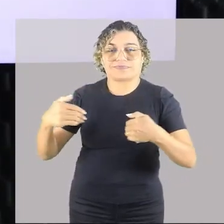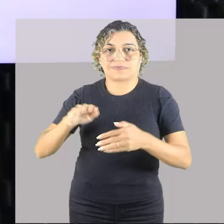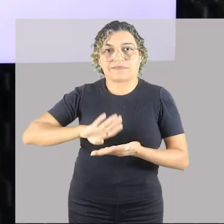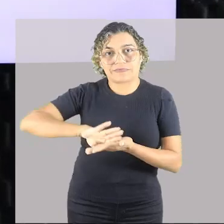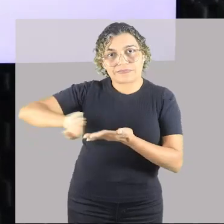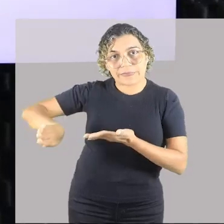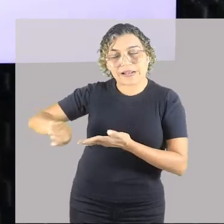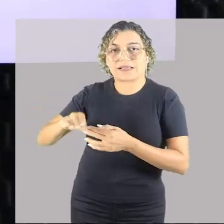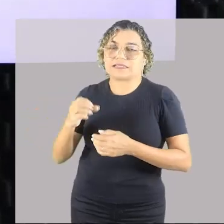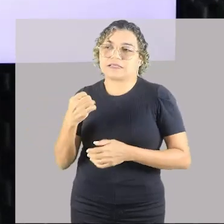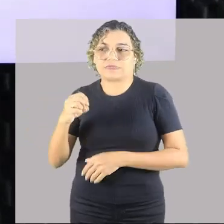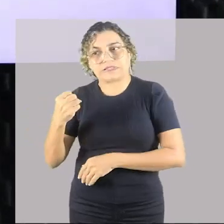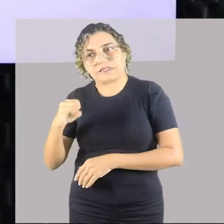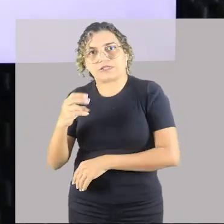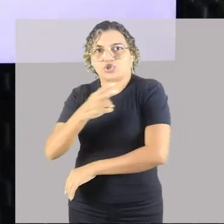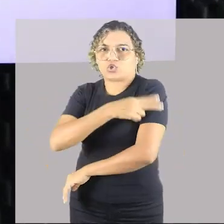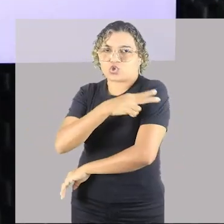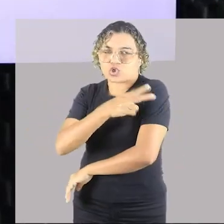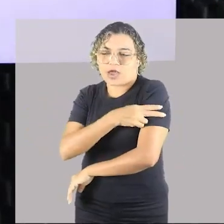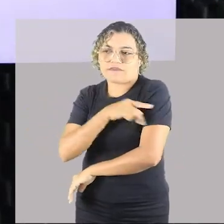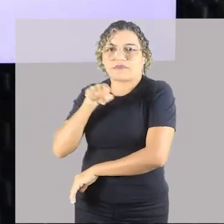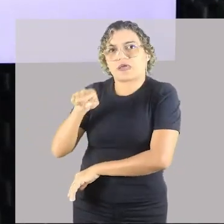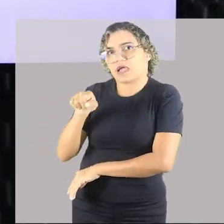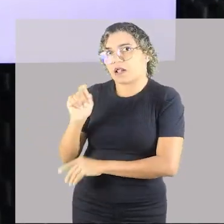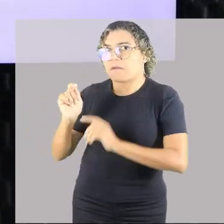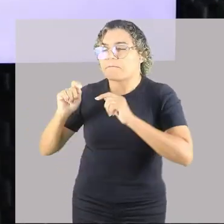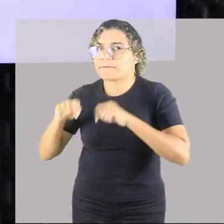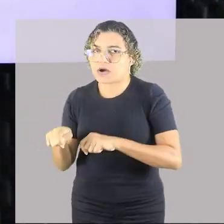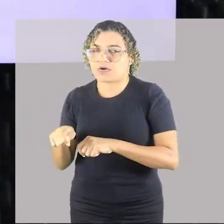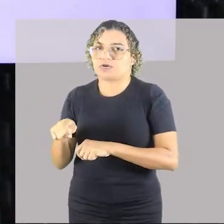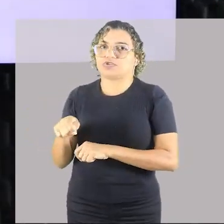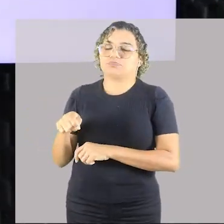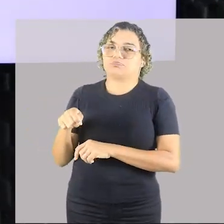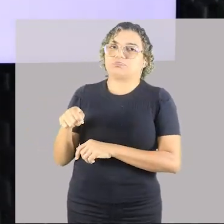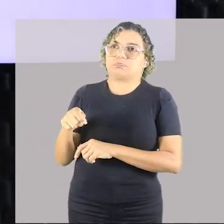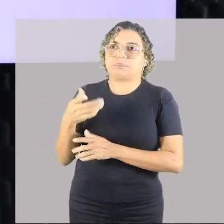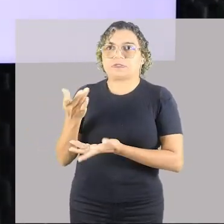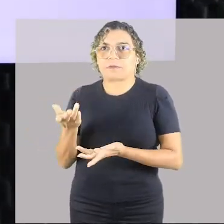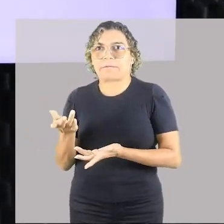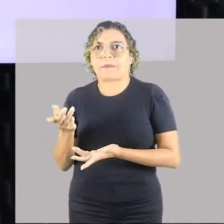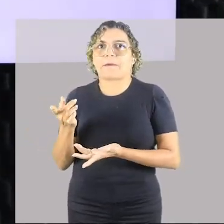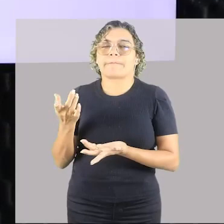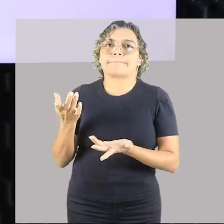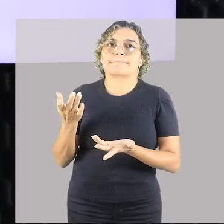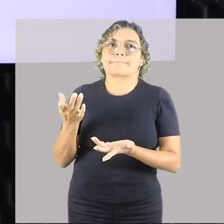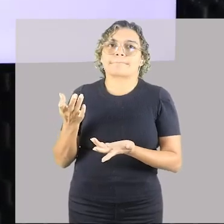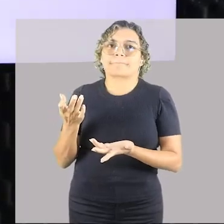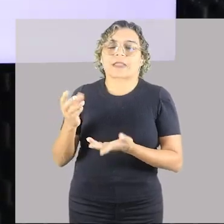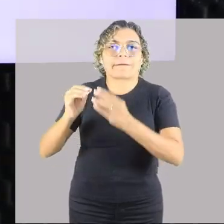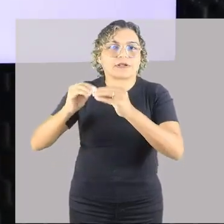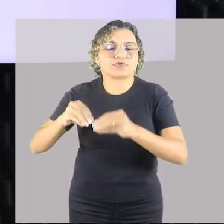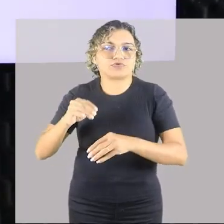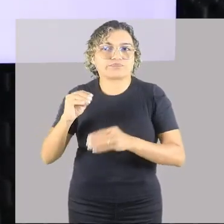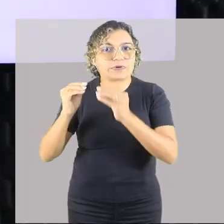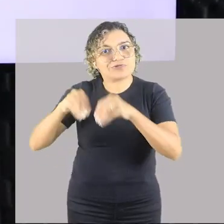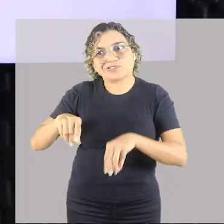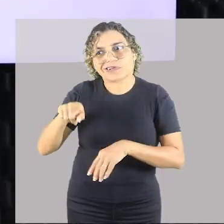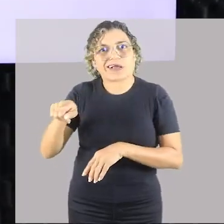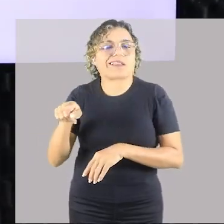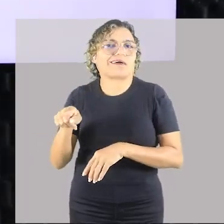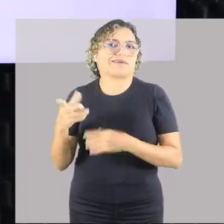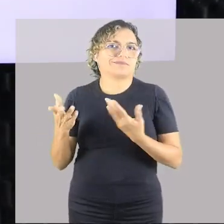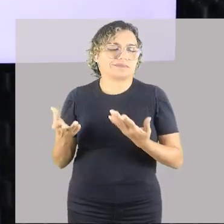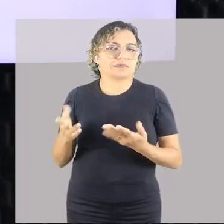função de chefia, que eventualmente possa interferir no processo. Então, dentro da própria instauração, já pode prever